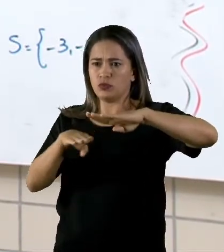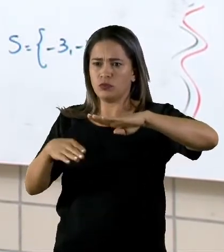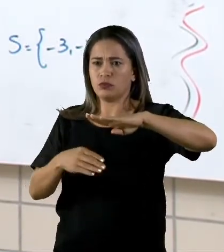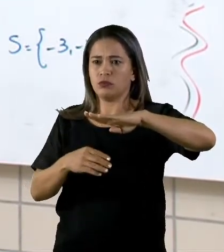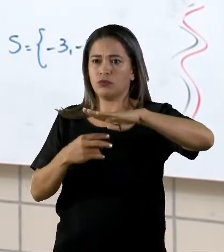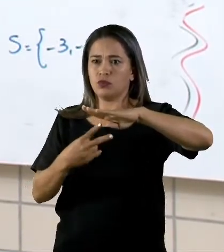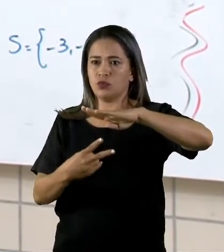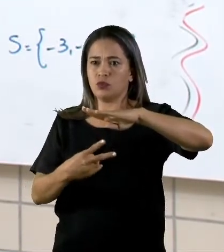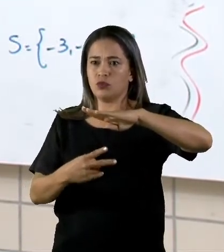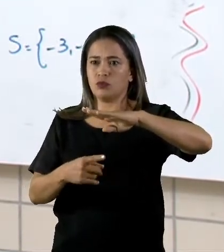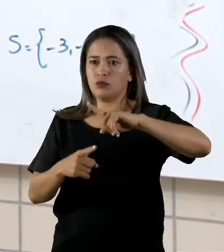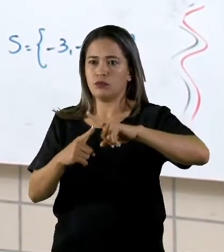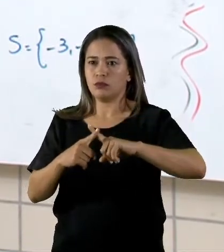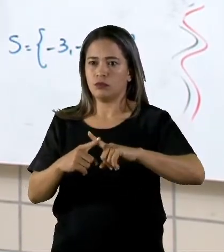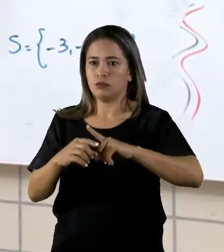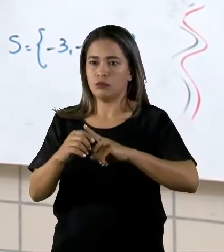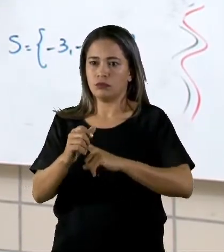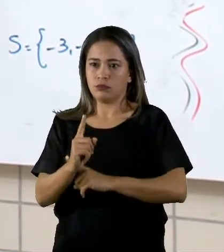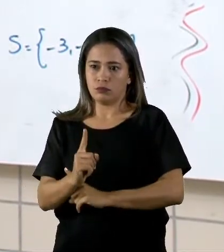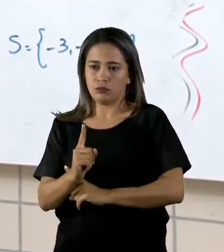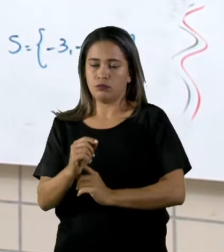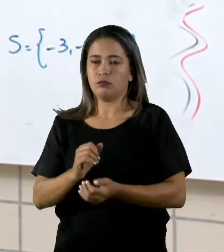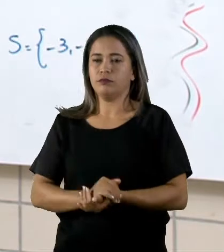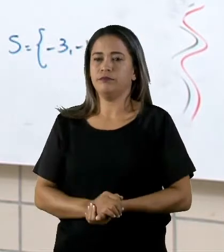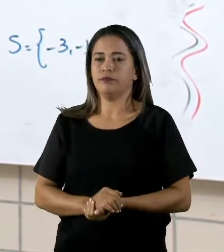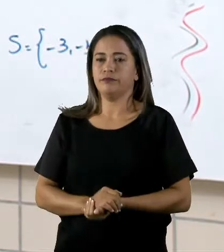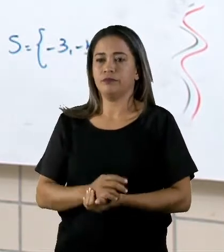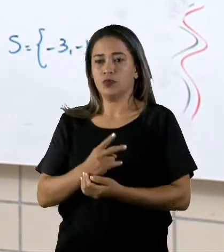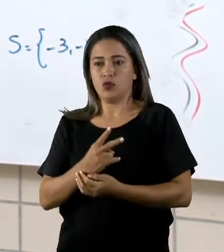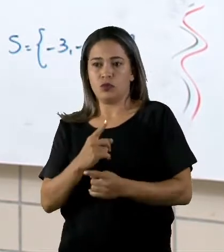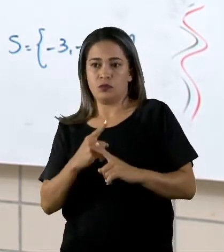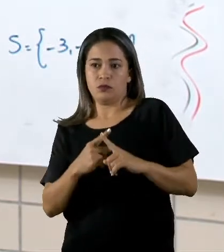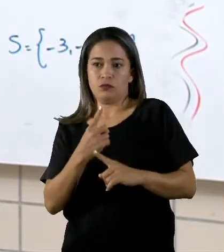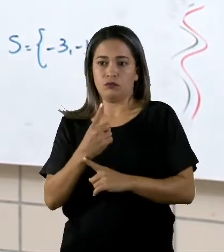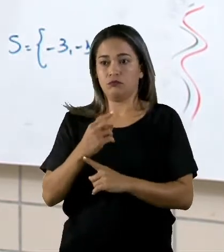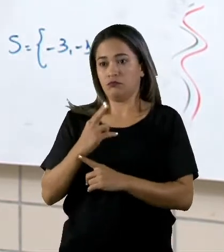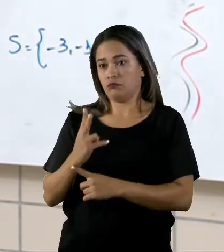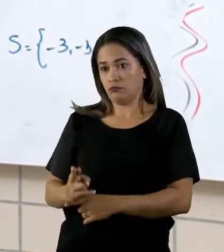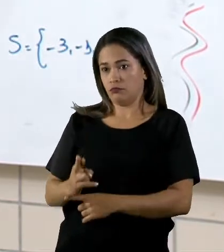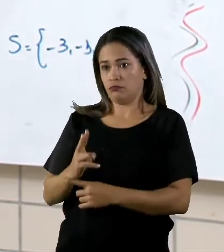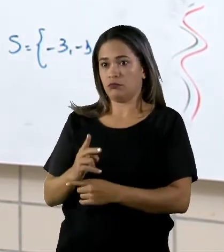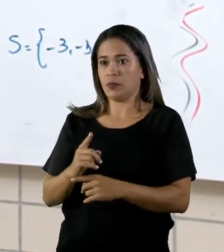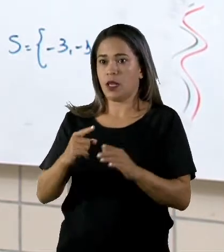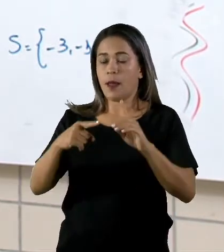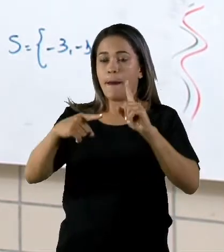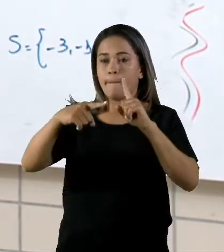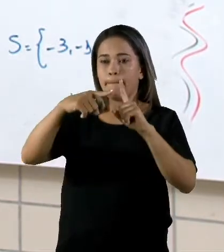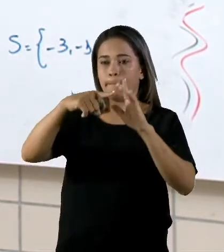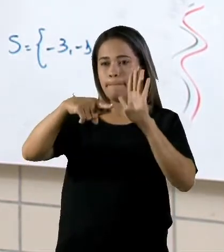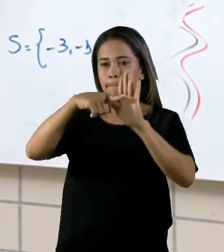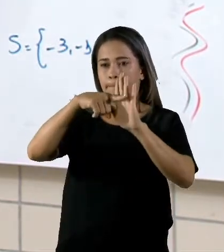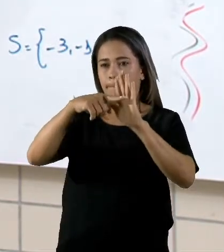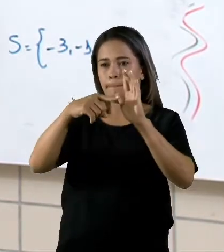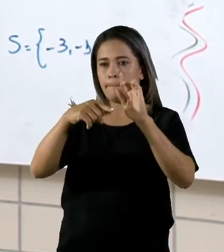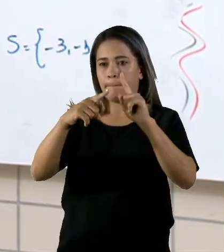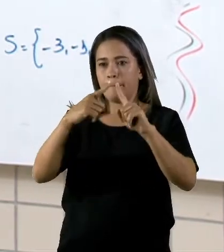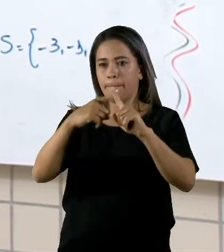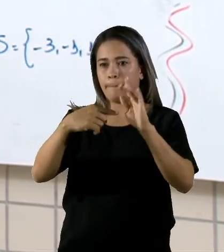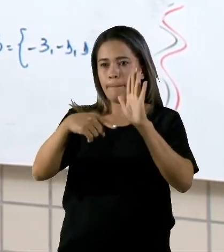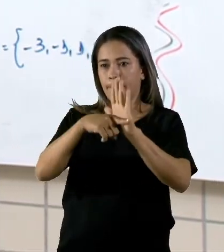A vale 1, então seria 2 vezes 1, que é 2. Bom, menos vezes menos dá mais. Eu retiro o 10 do